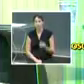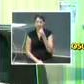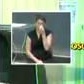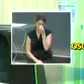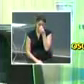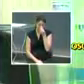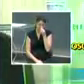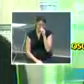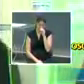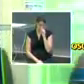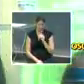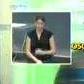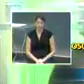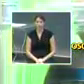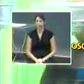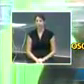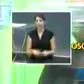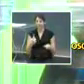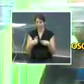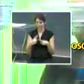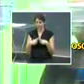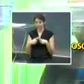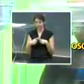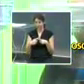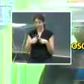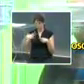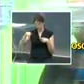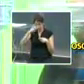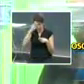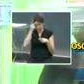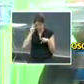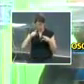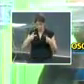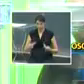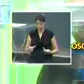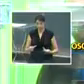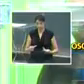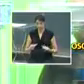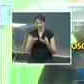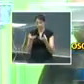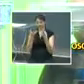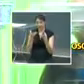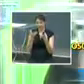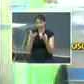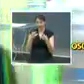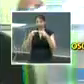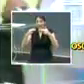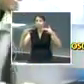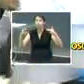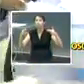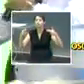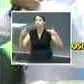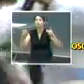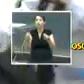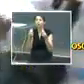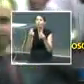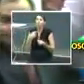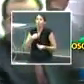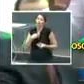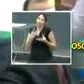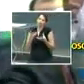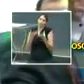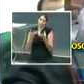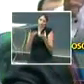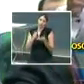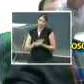Porque a gente quer ver as coisas funcionar do nosso jeito. É assim. A gente vai lá, pastor, e faz